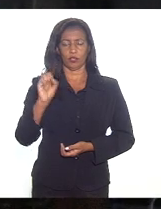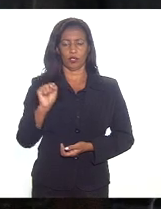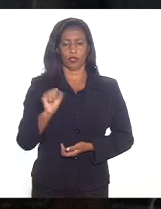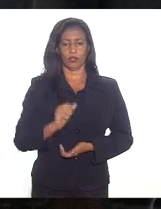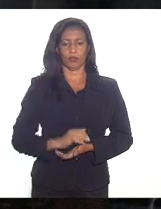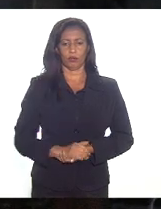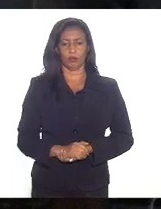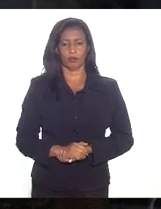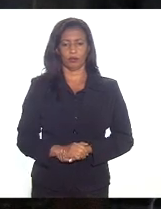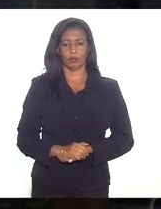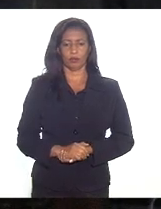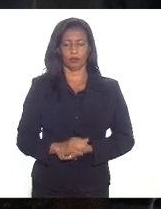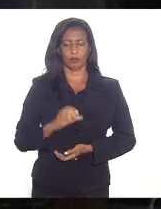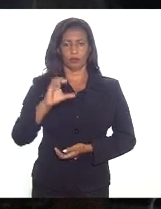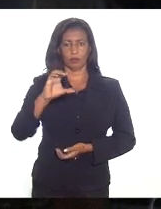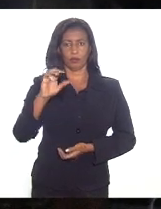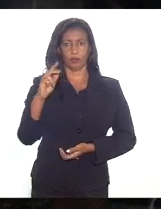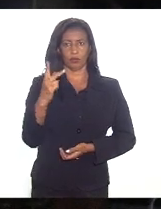Deputado Chico Machado.